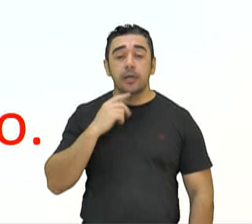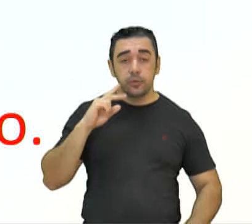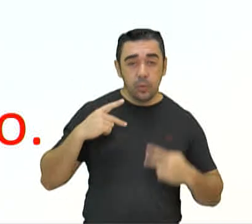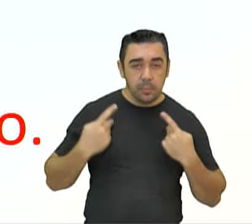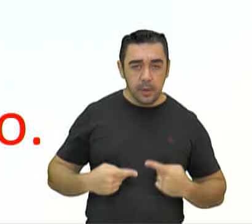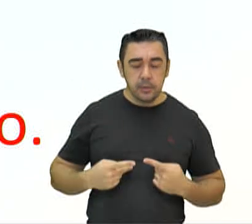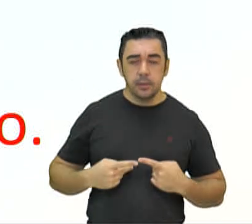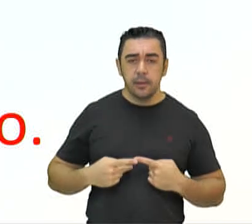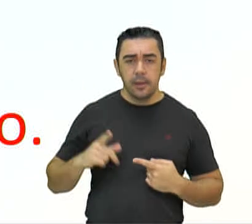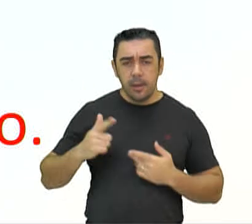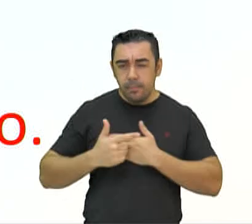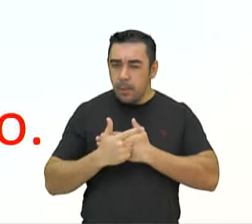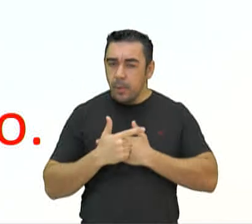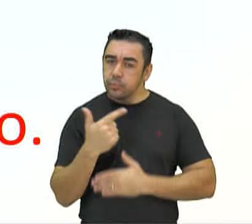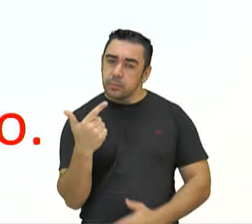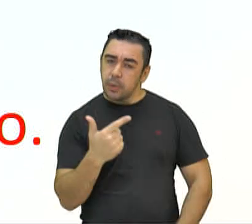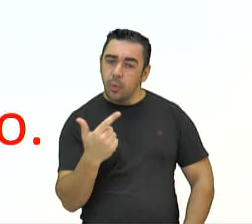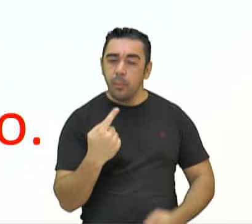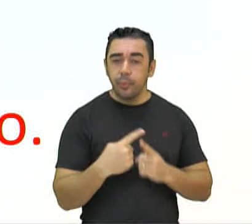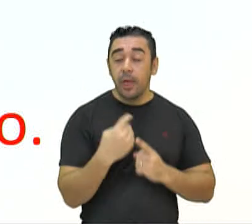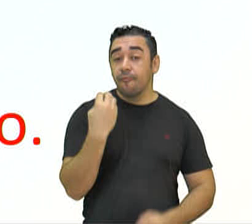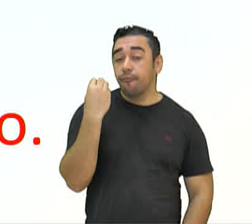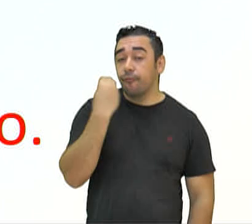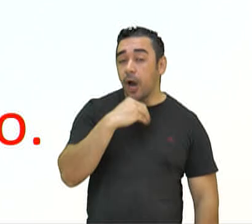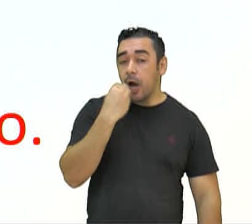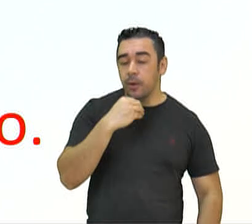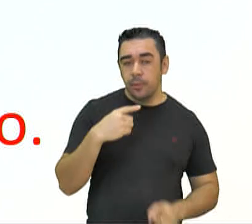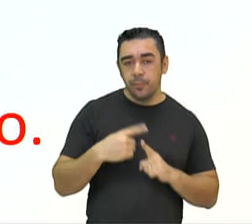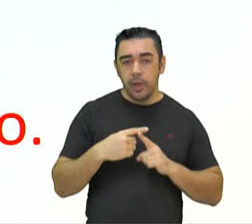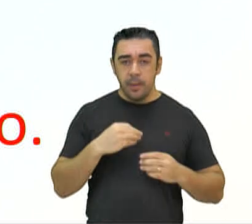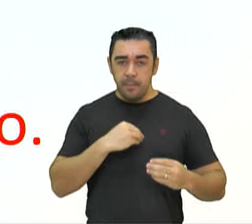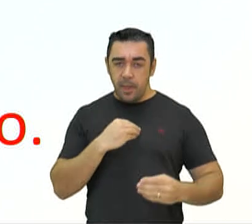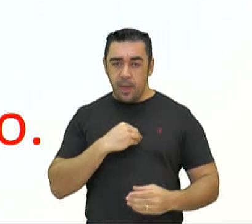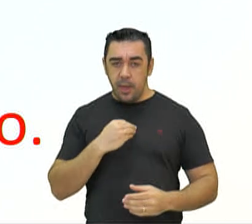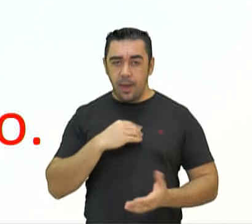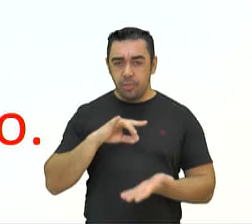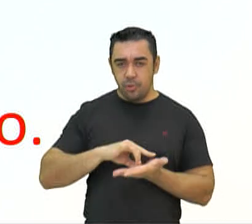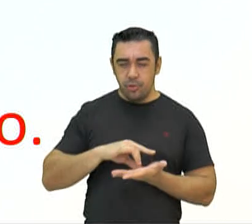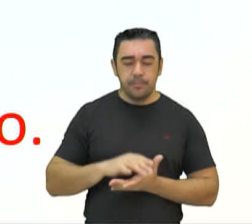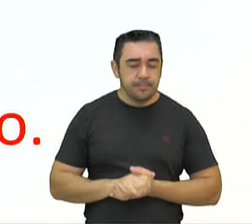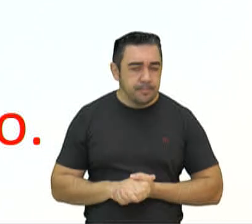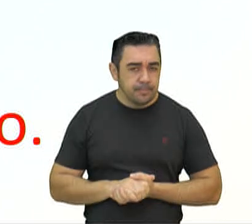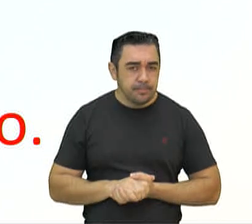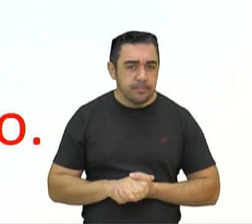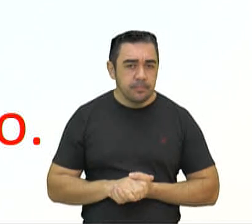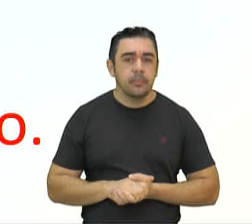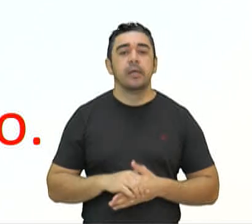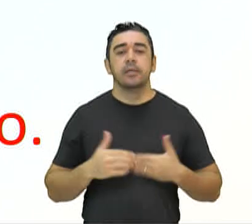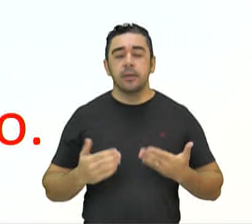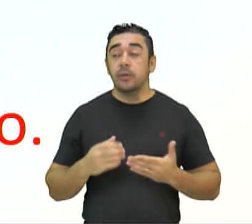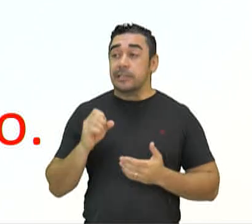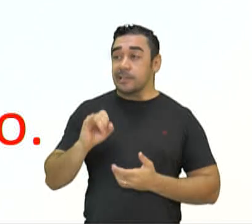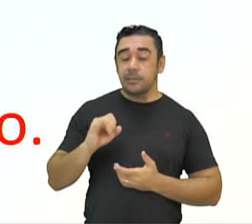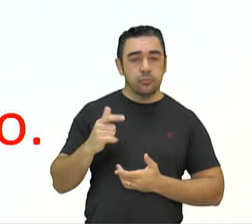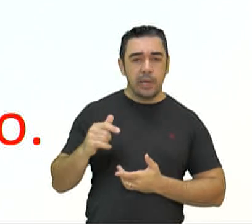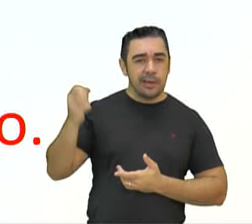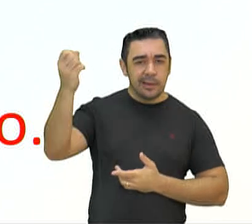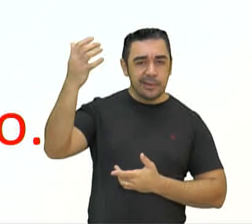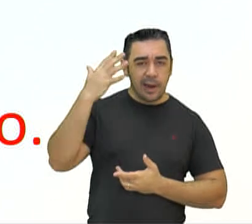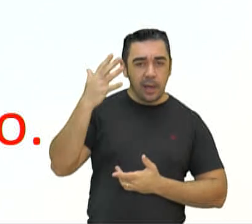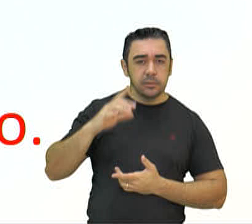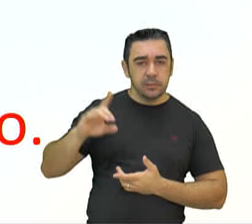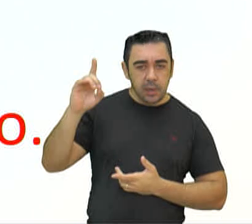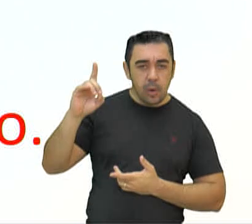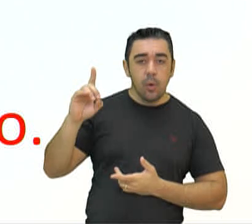secundário, pois é fraca, né? Está corrompida lá pelo pecado original. Sem a providência divina que vem da